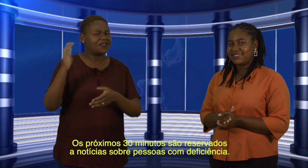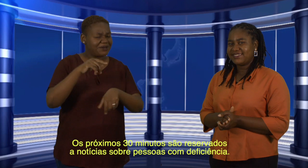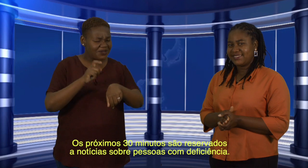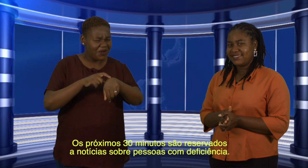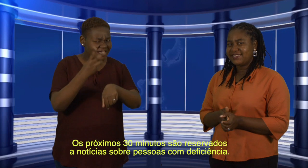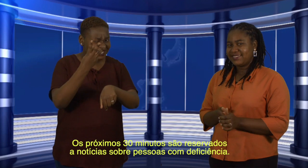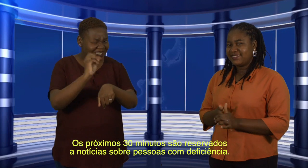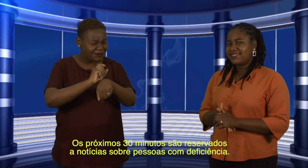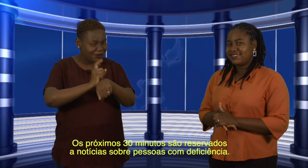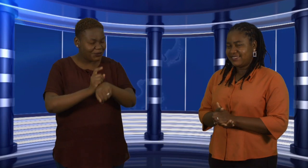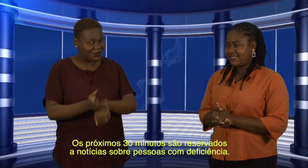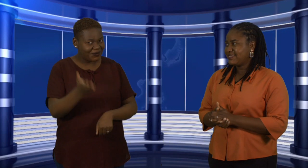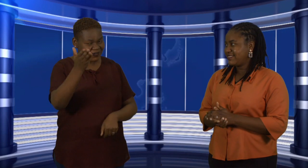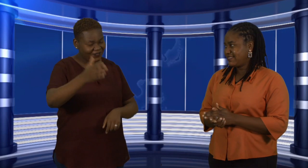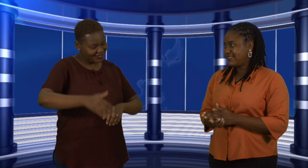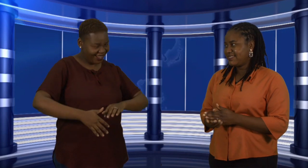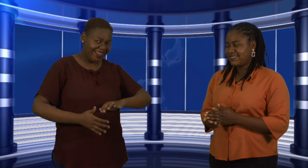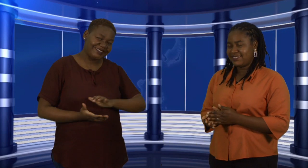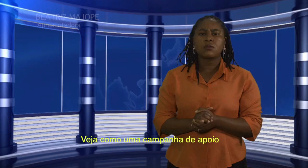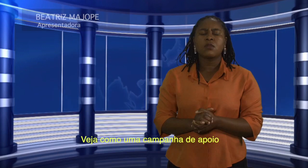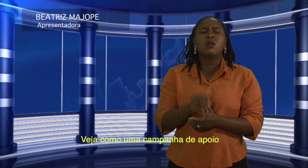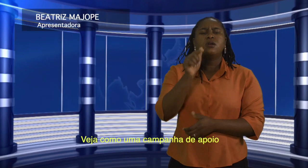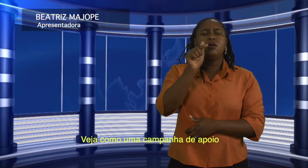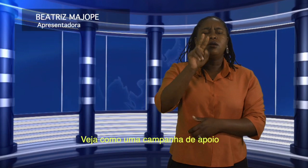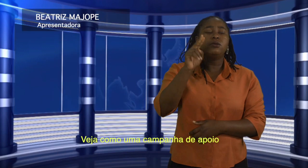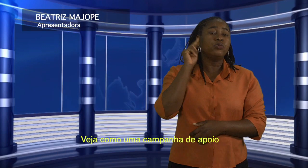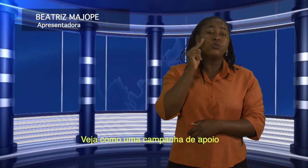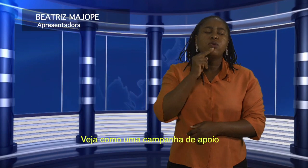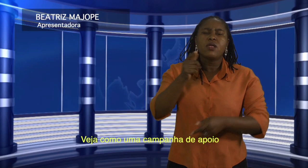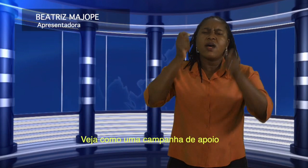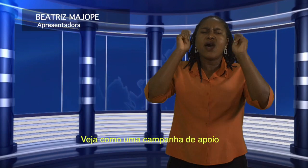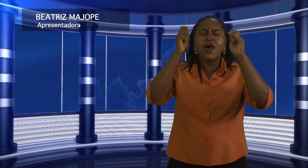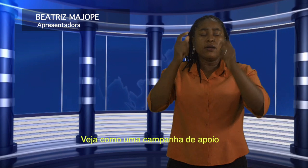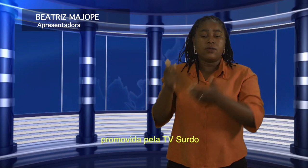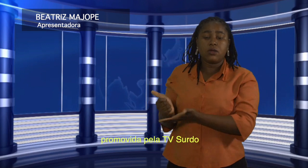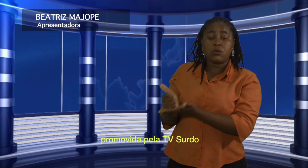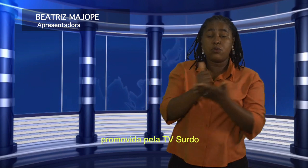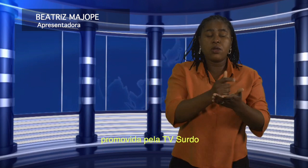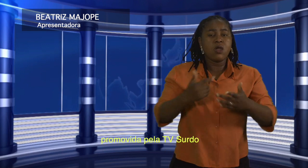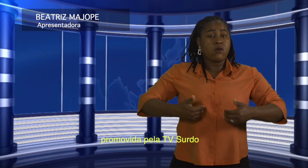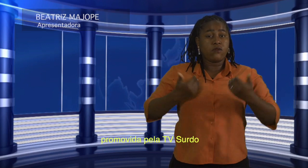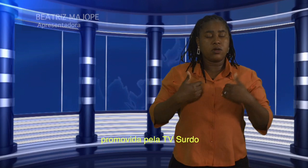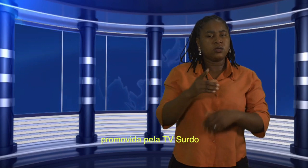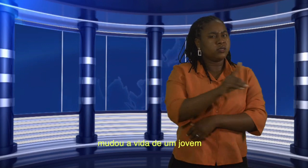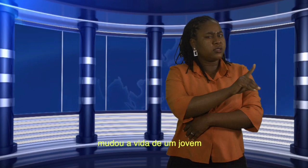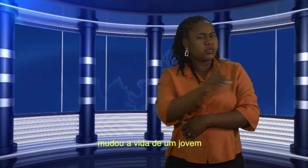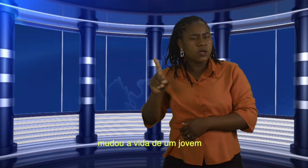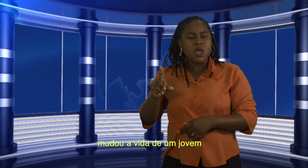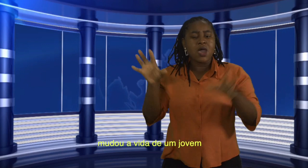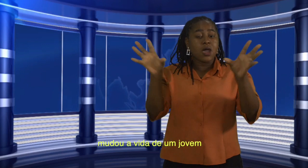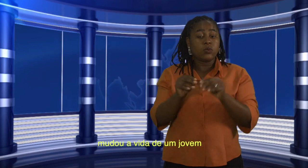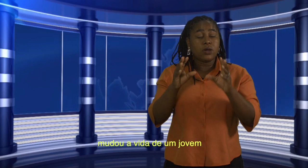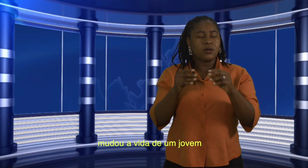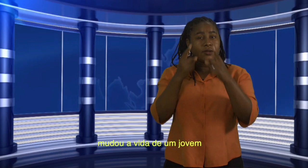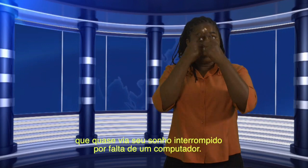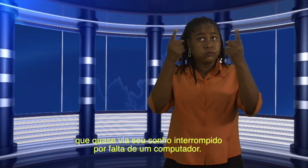notícias sobre pessoas com deficiência. Veja como uma campanha de apoio promovida pela TV Sur mudou a vida